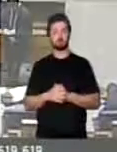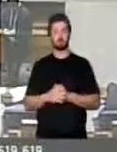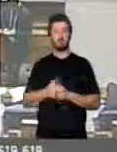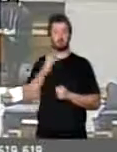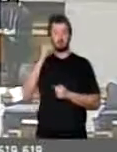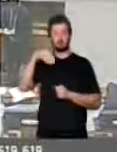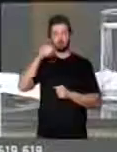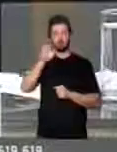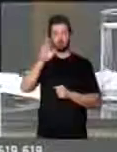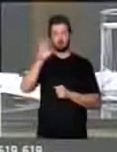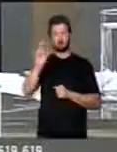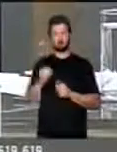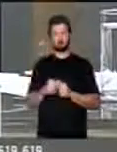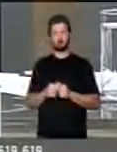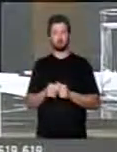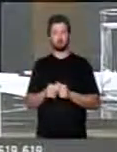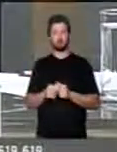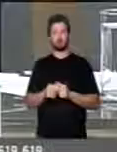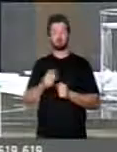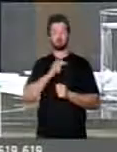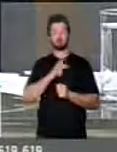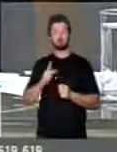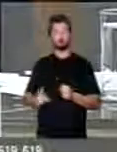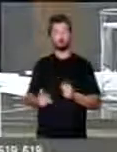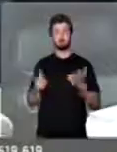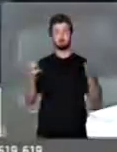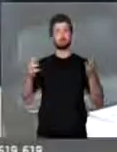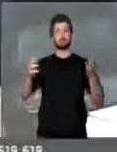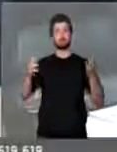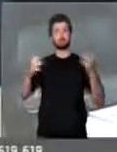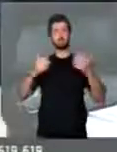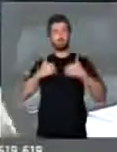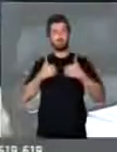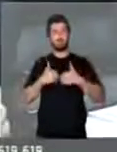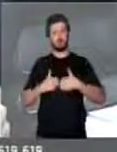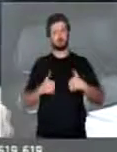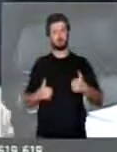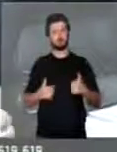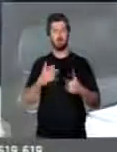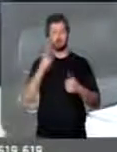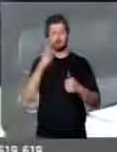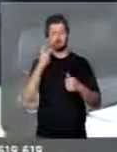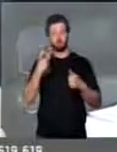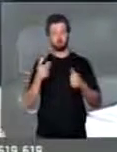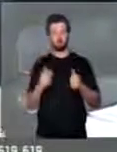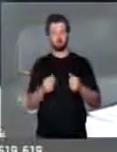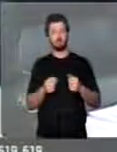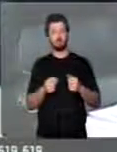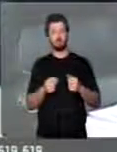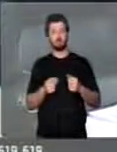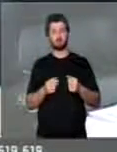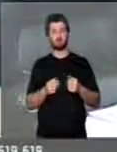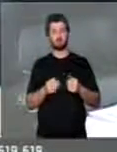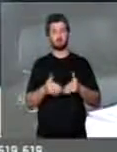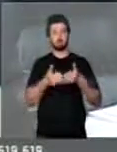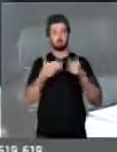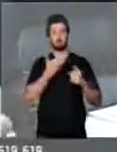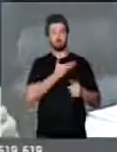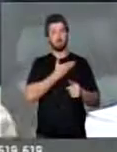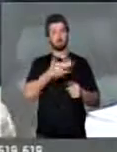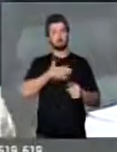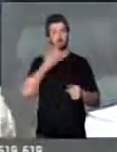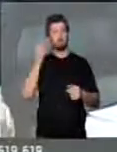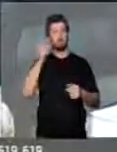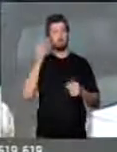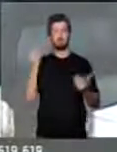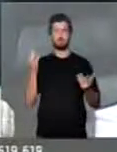Mauro, um minuto. Senhor presidente Simão Cecim, eu gostaria de, primeiramente, conclamar os meus colegas